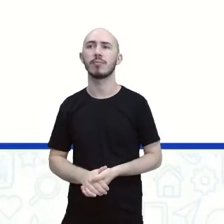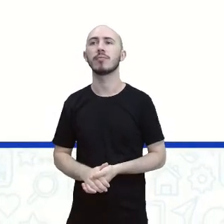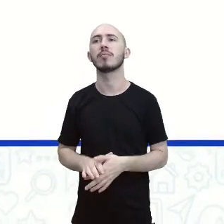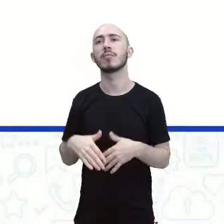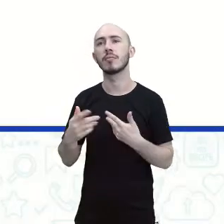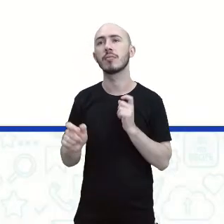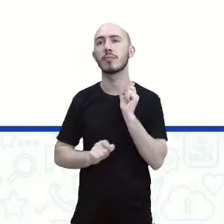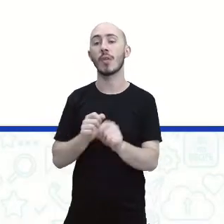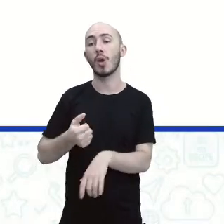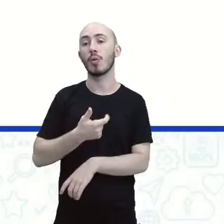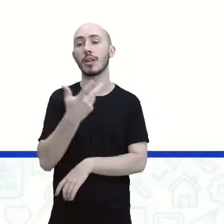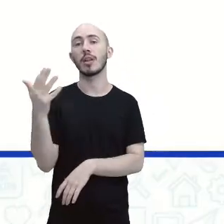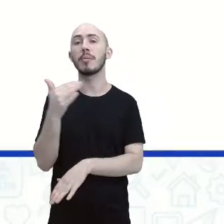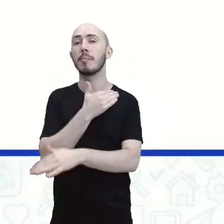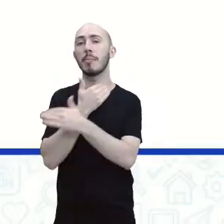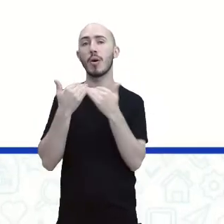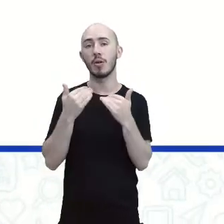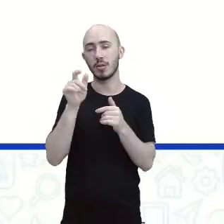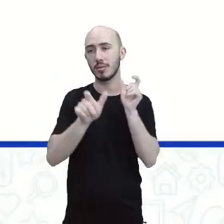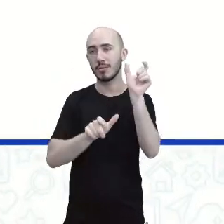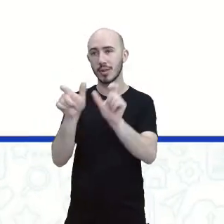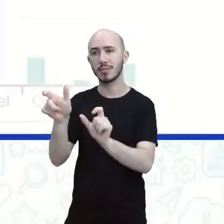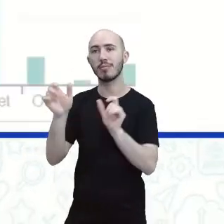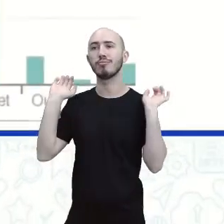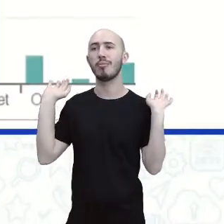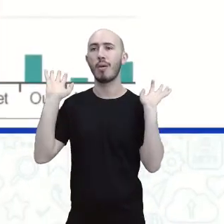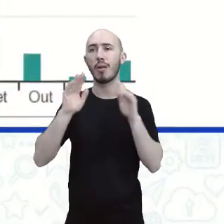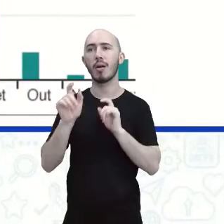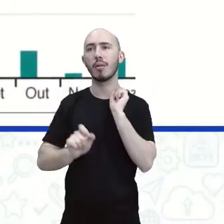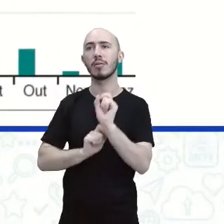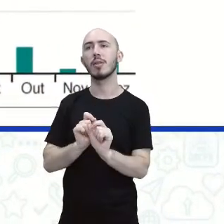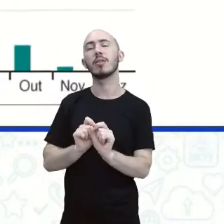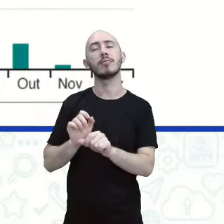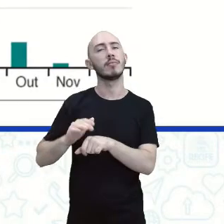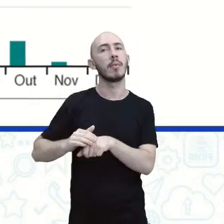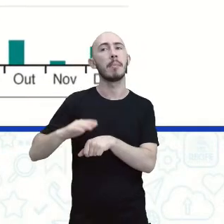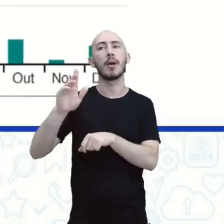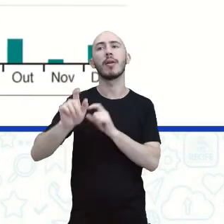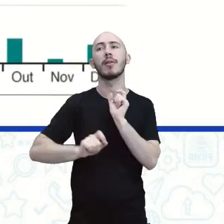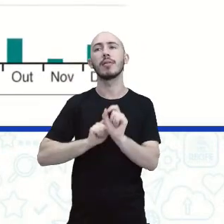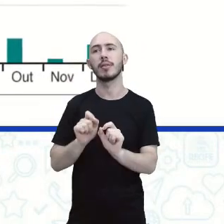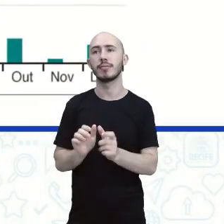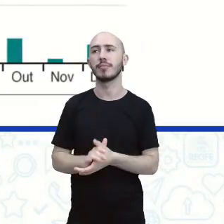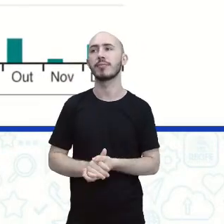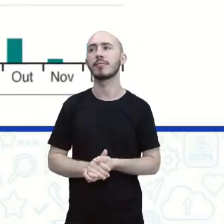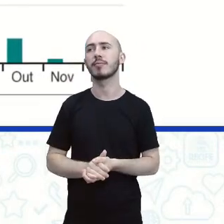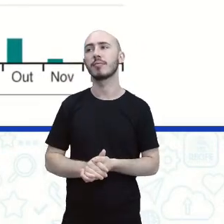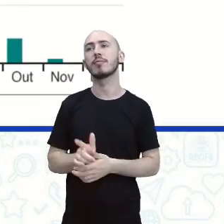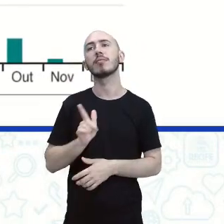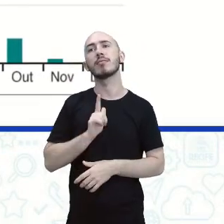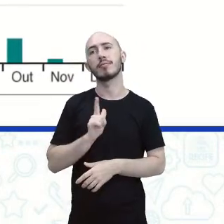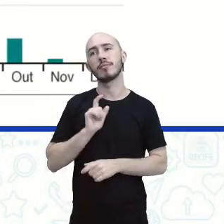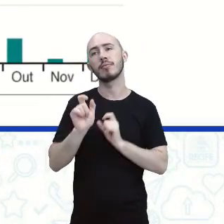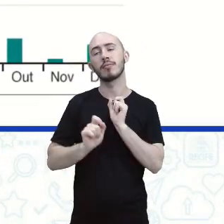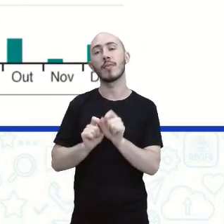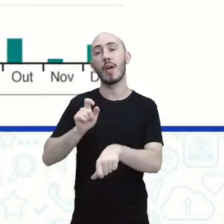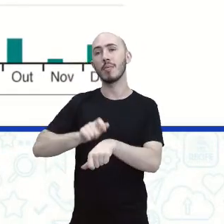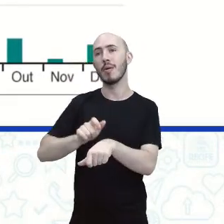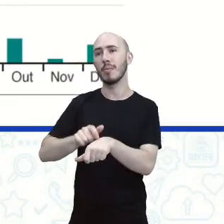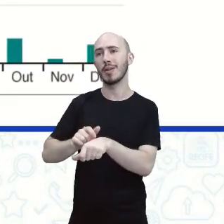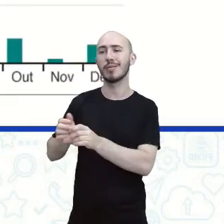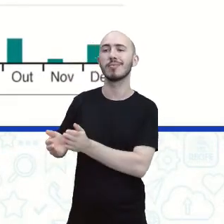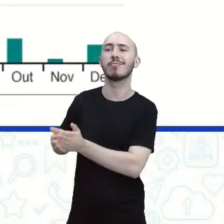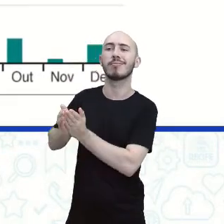causa de morte de imigrantes, tá? Claro que o maior índice está na questão da travessia, eles morrem